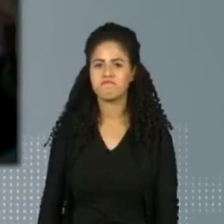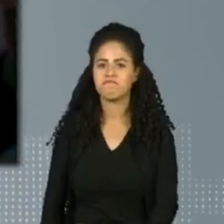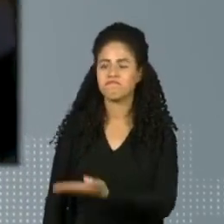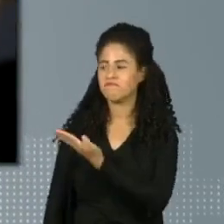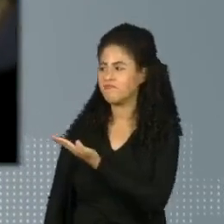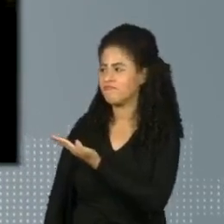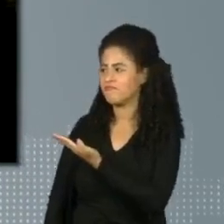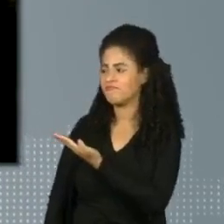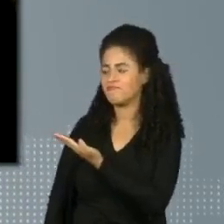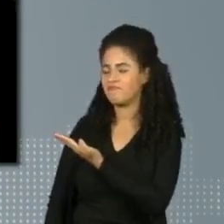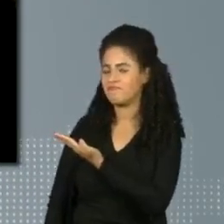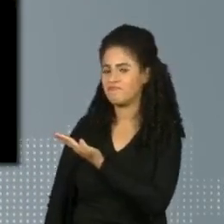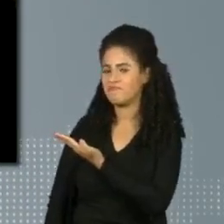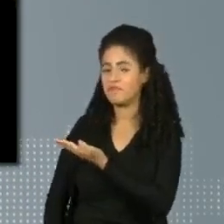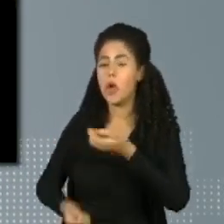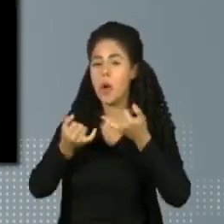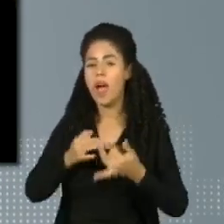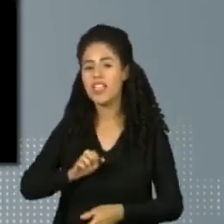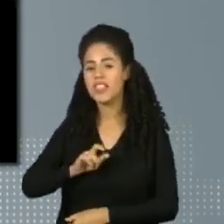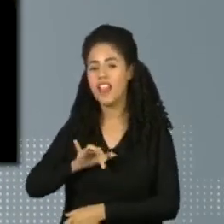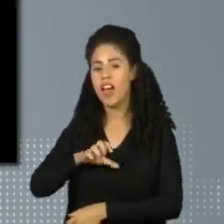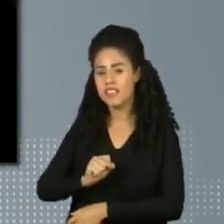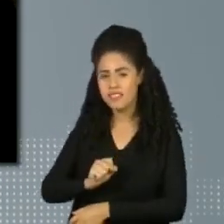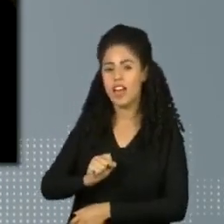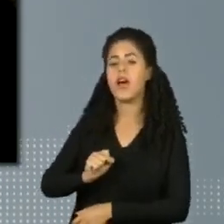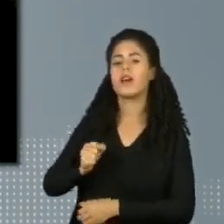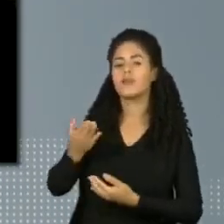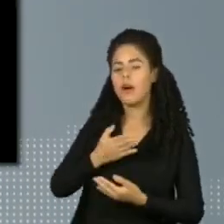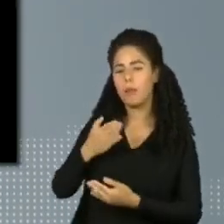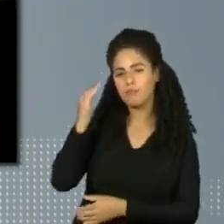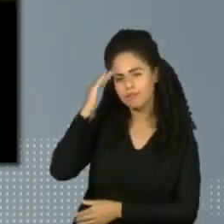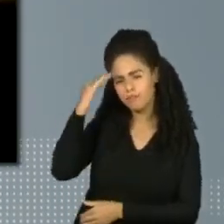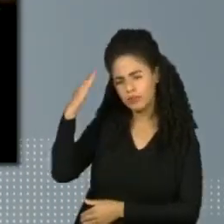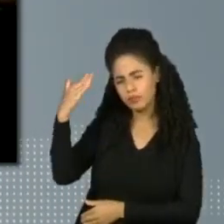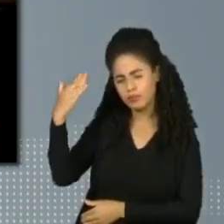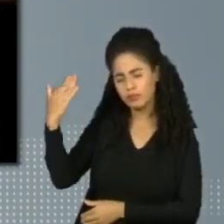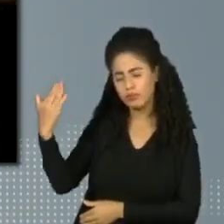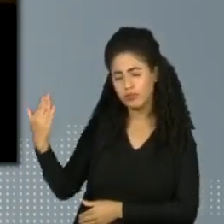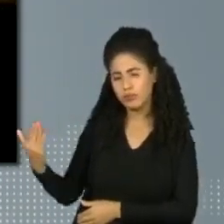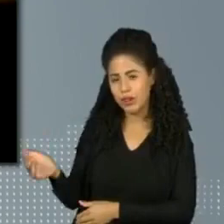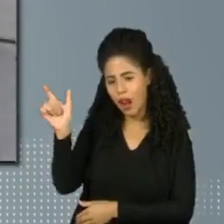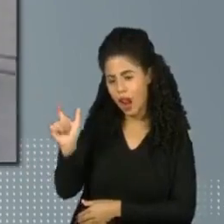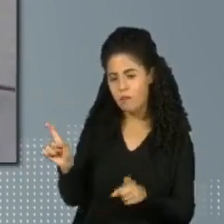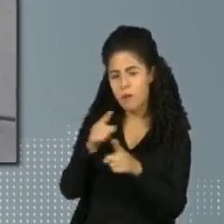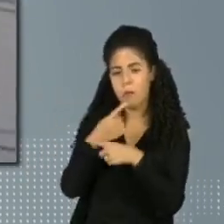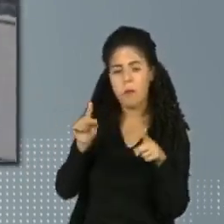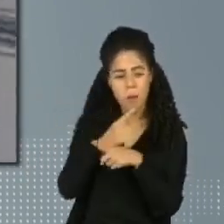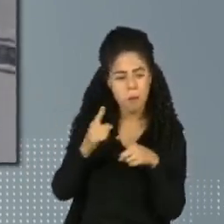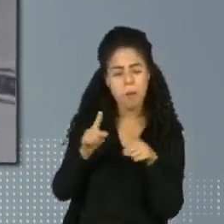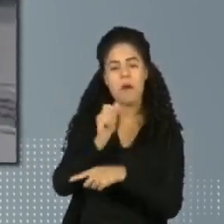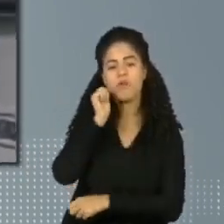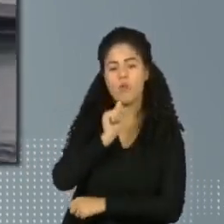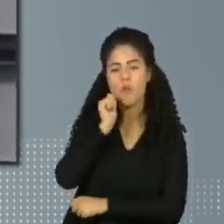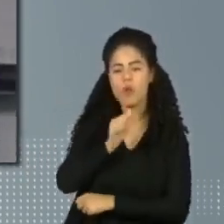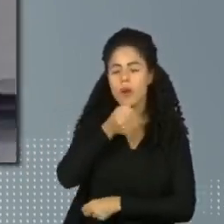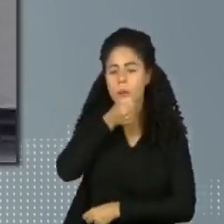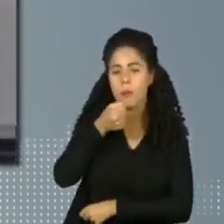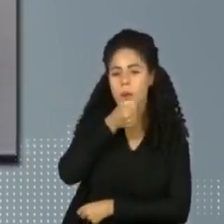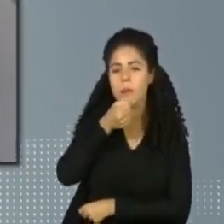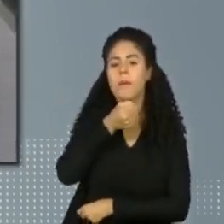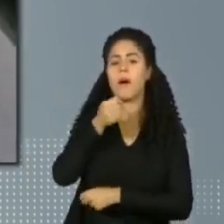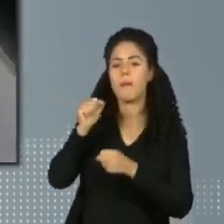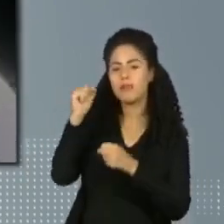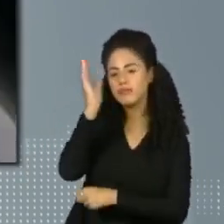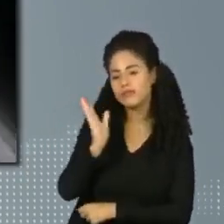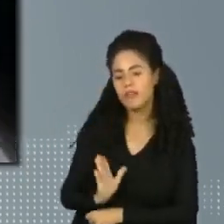Quero lhe falar sobre a cantora Elis Regina, uma das maiores intérpretes da nossa música. Quem teve a chance de